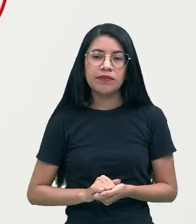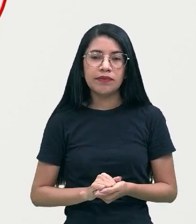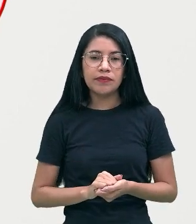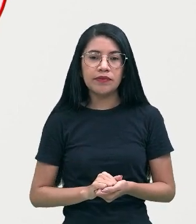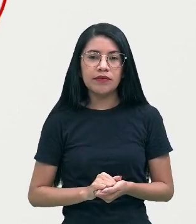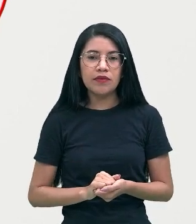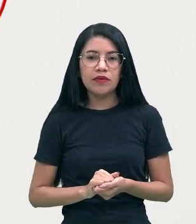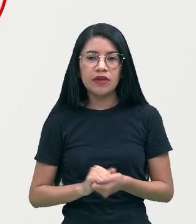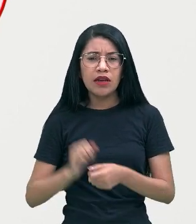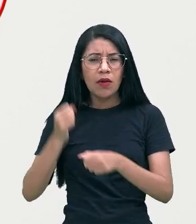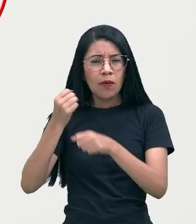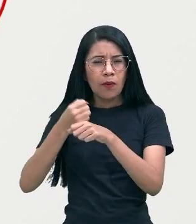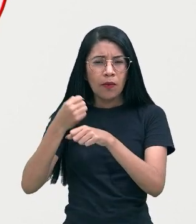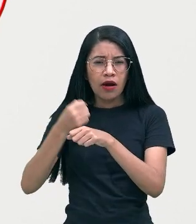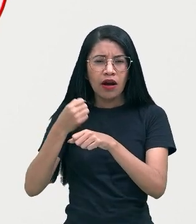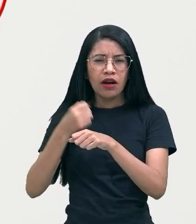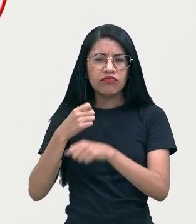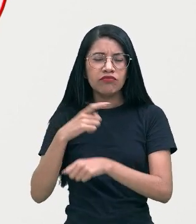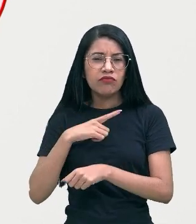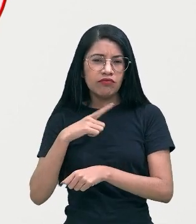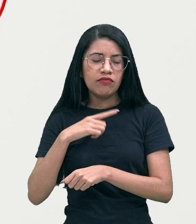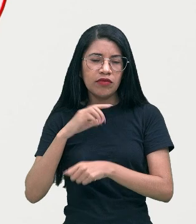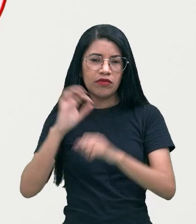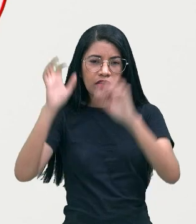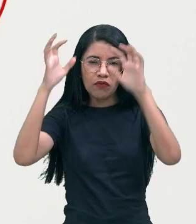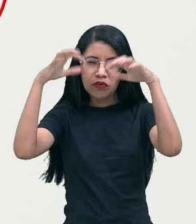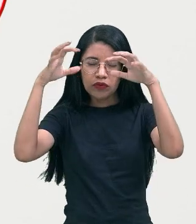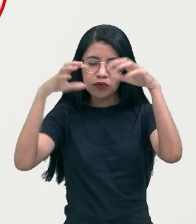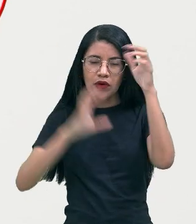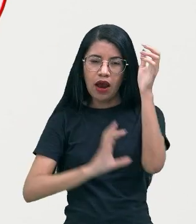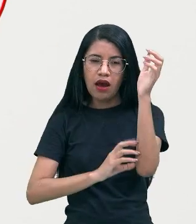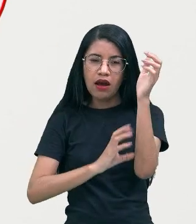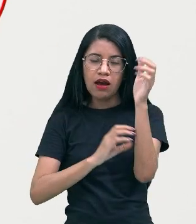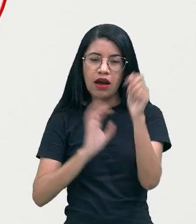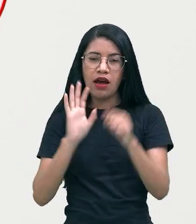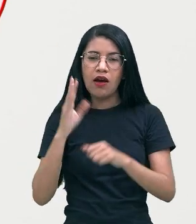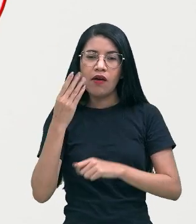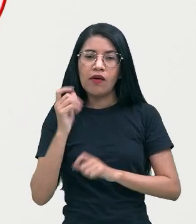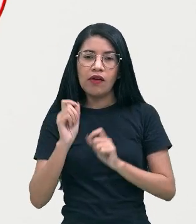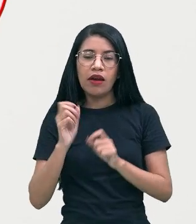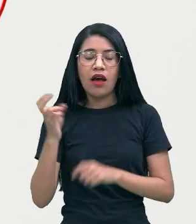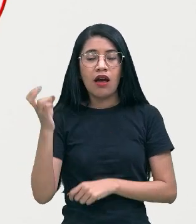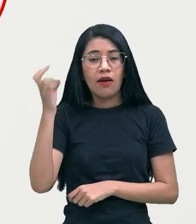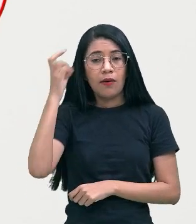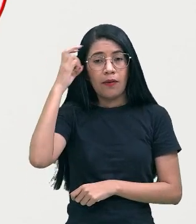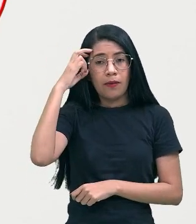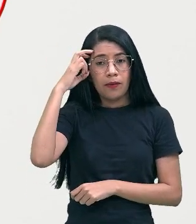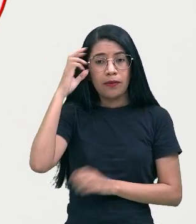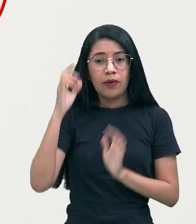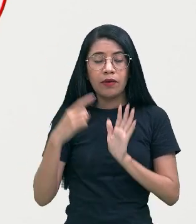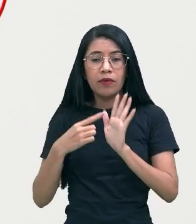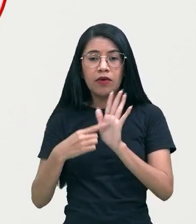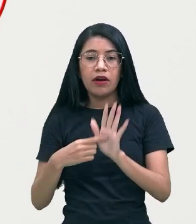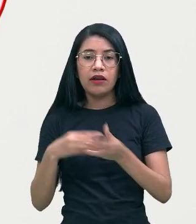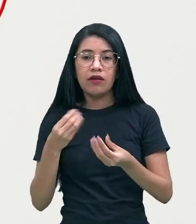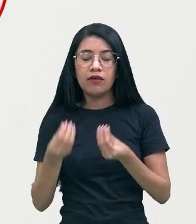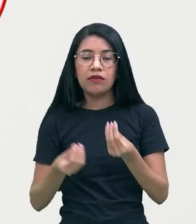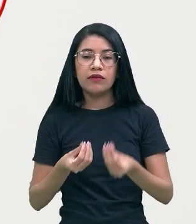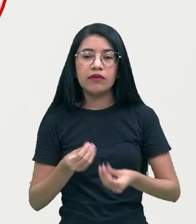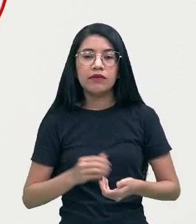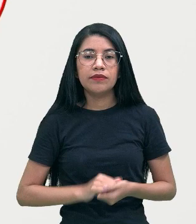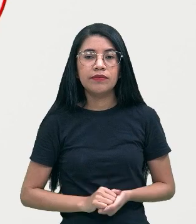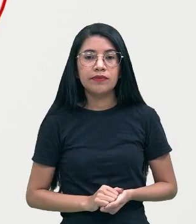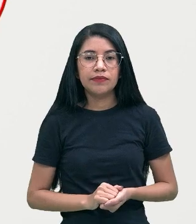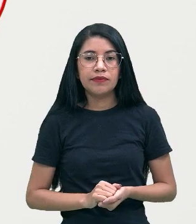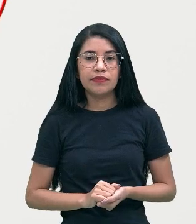por anos foi vítima de chuva ácida, a cultura ela é muito mostrada, ela tem